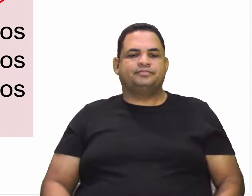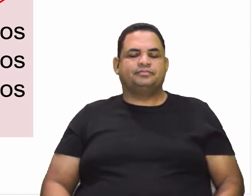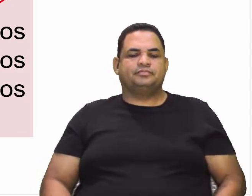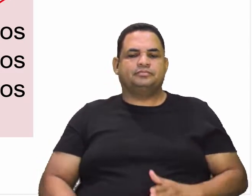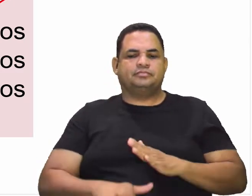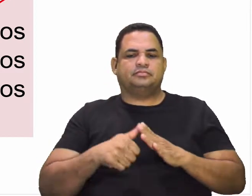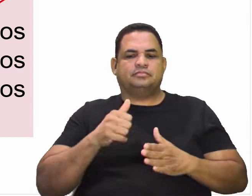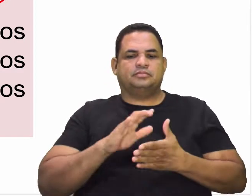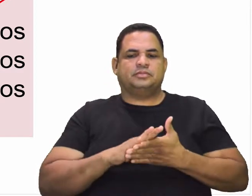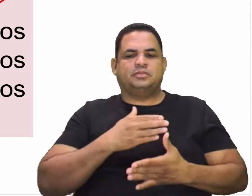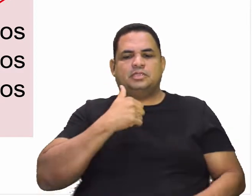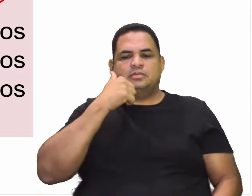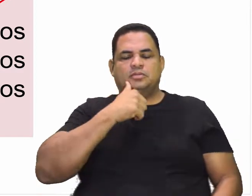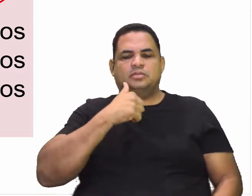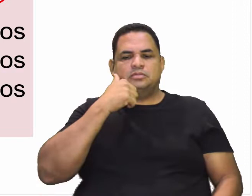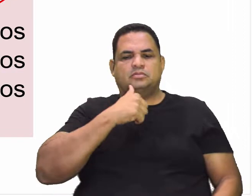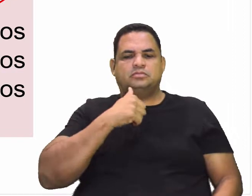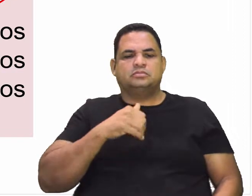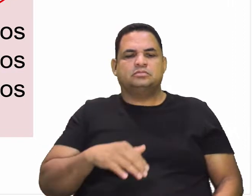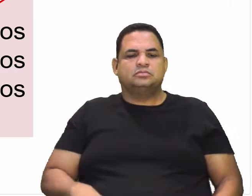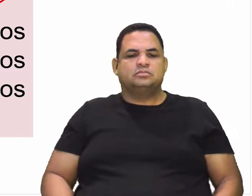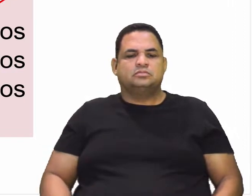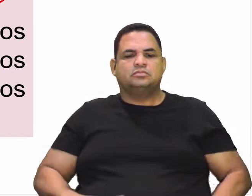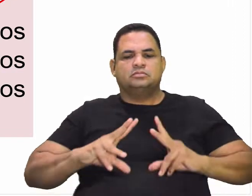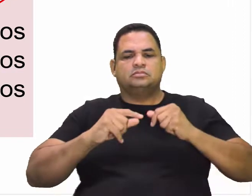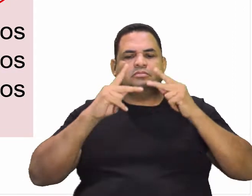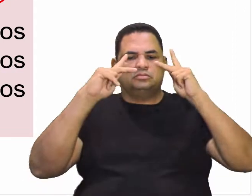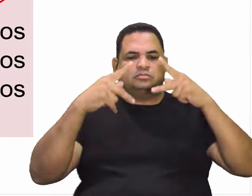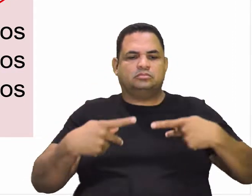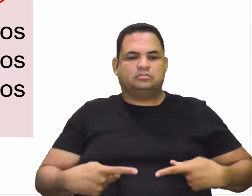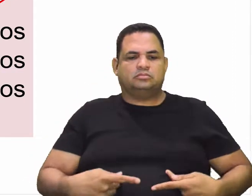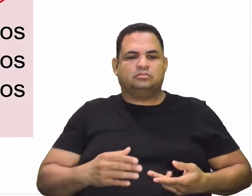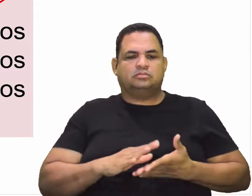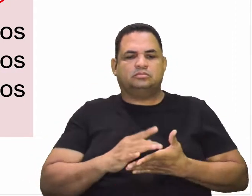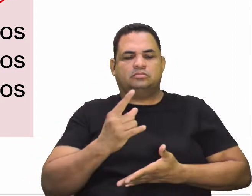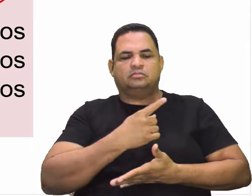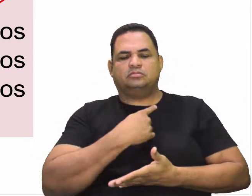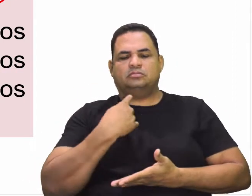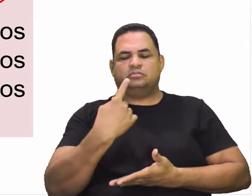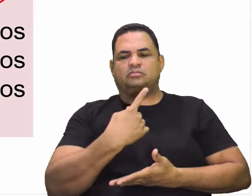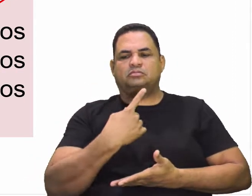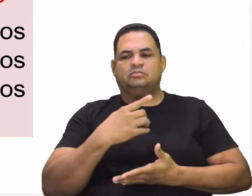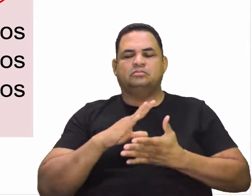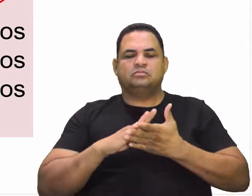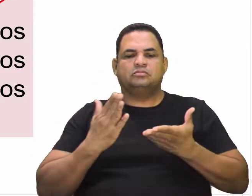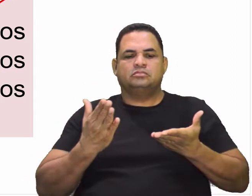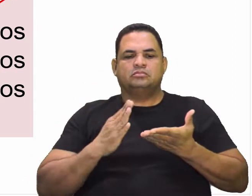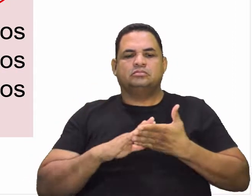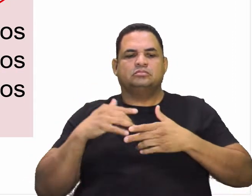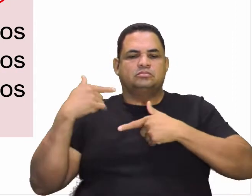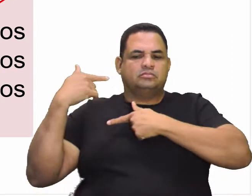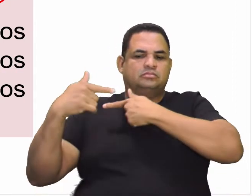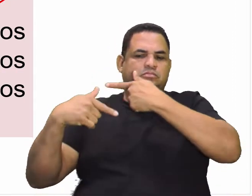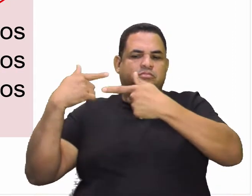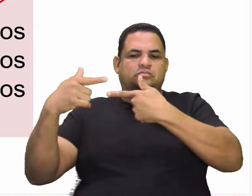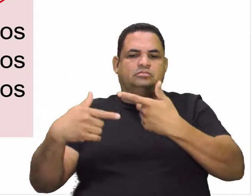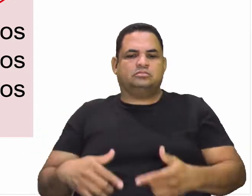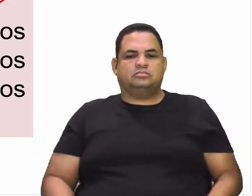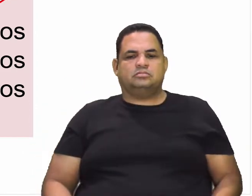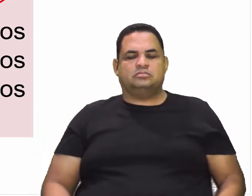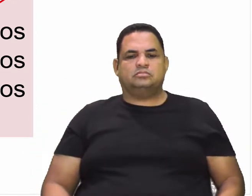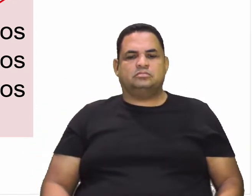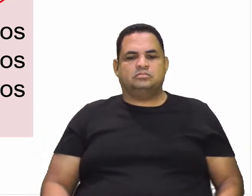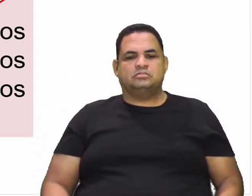como a primeira mulher, dos quais toda a humanidade até os nossos dias descenderiam. Será que a